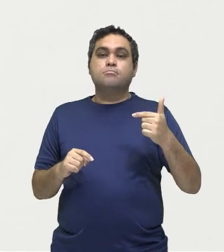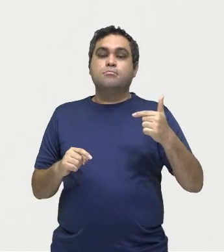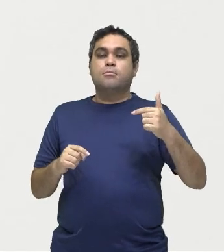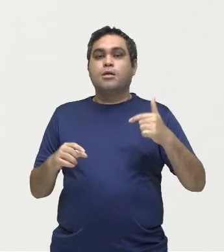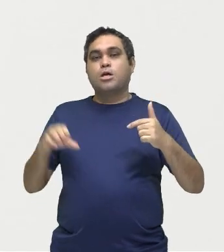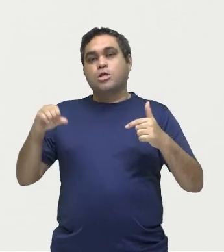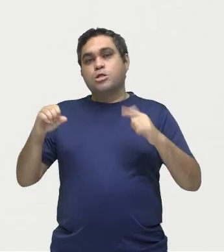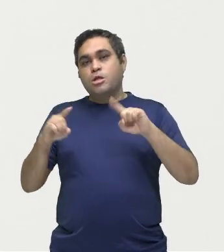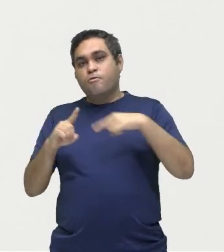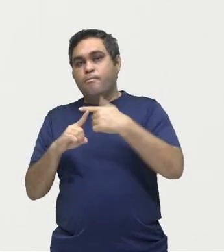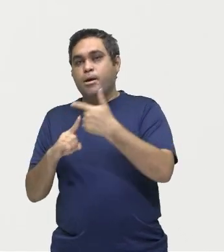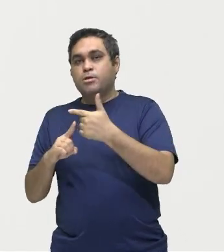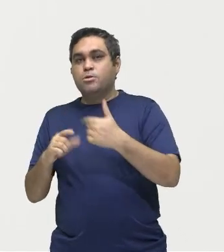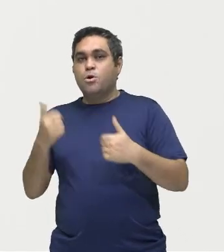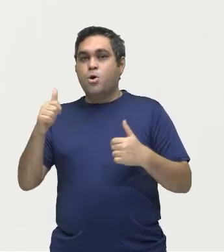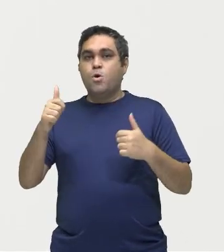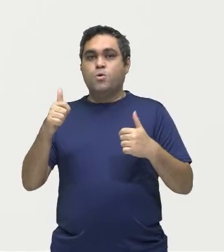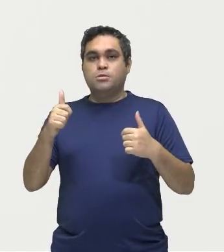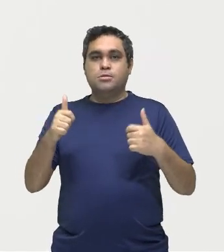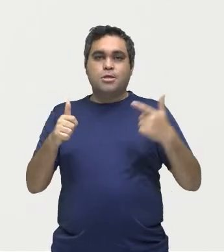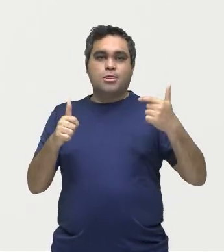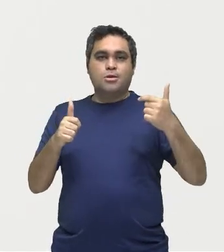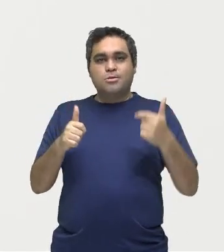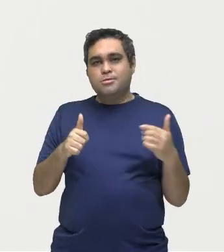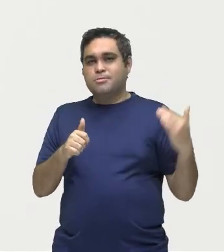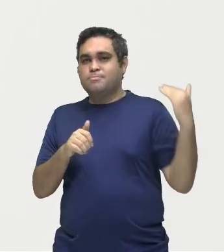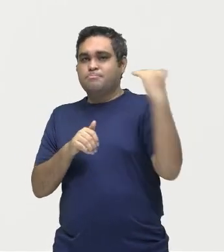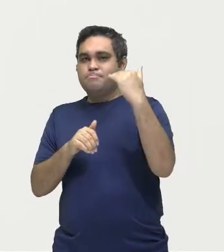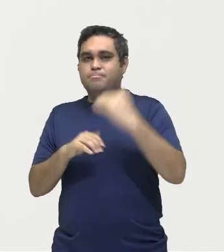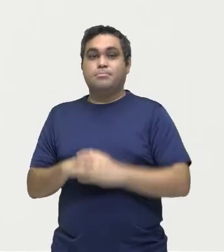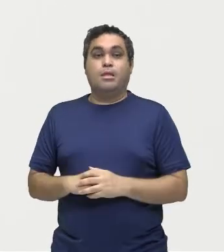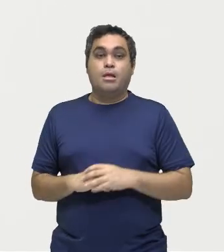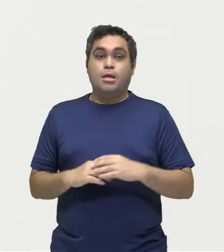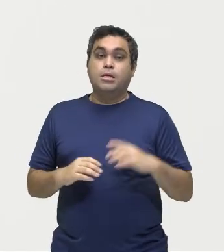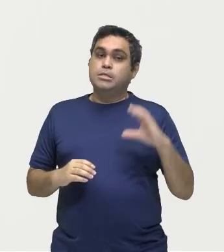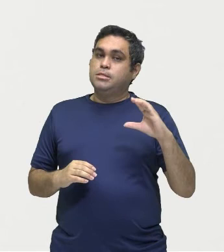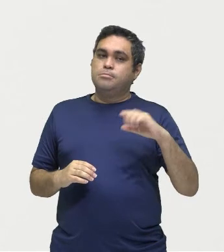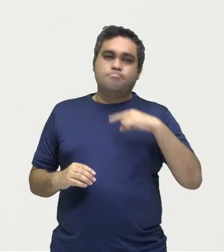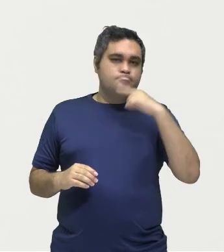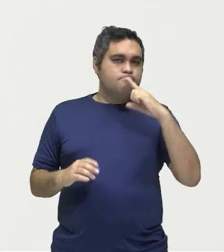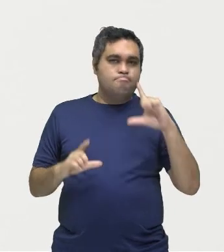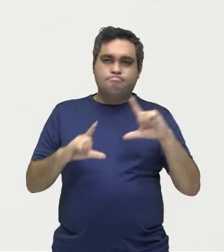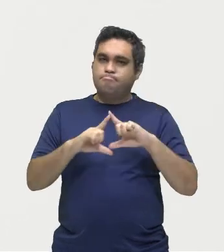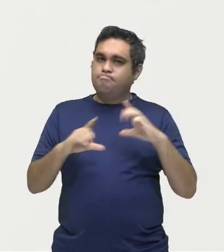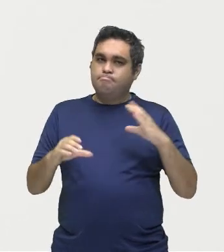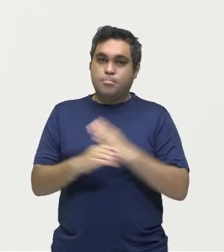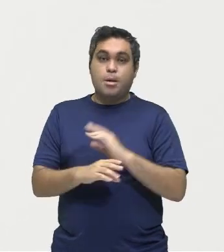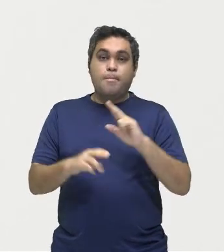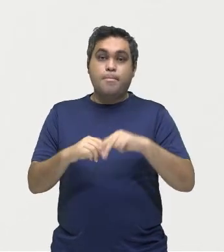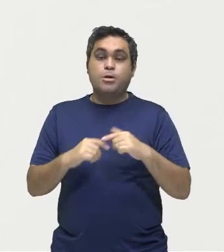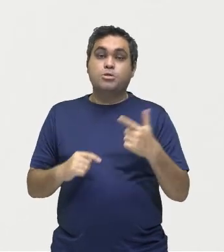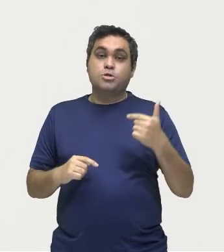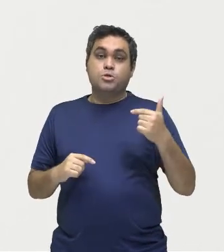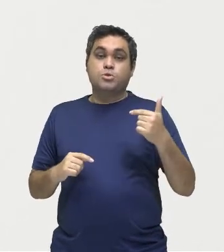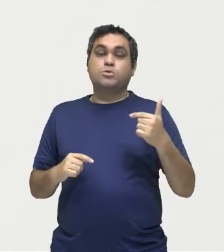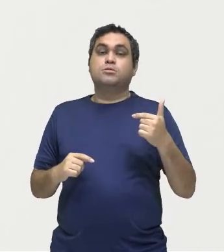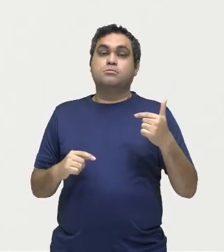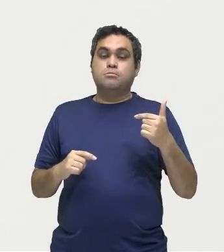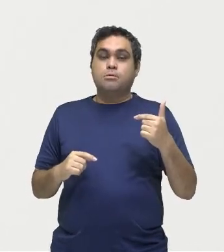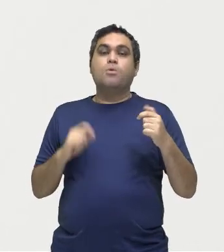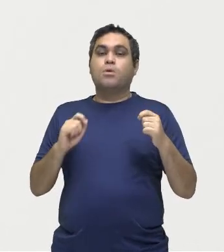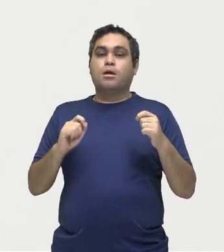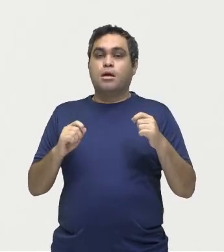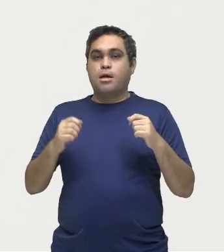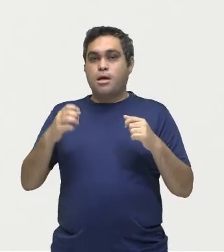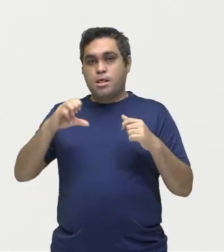mais 2, que é 11. A letra C também não forma um triângulo, porque 12 é igual a 3 mais 9,